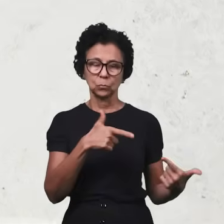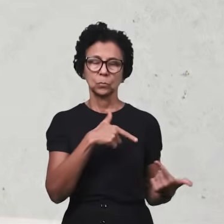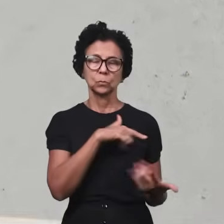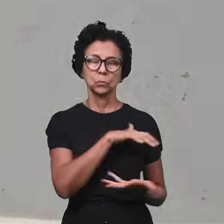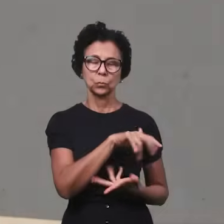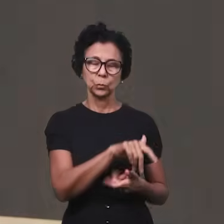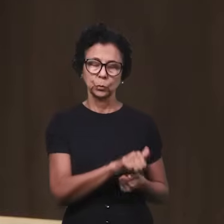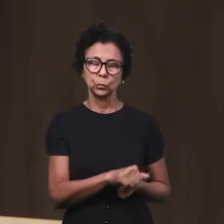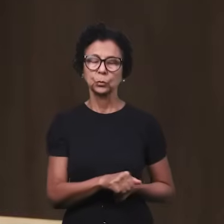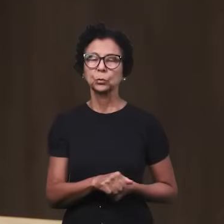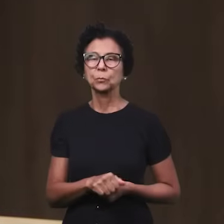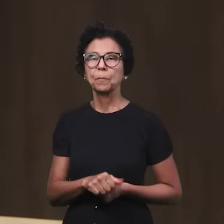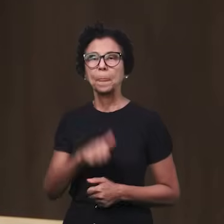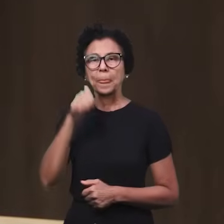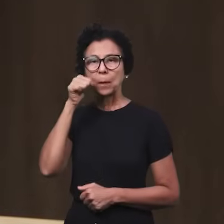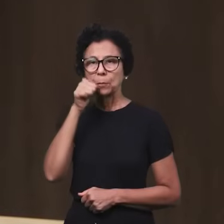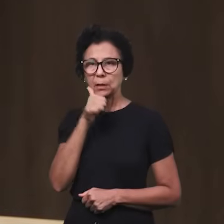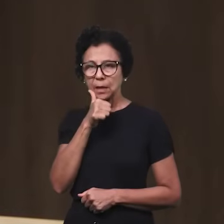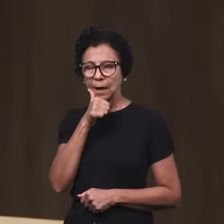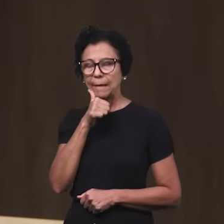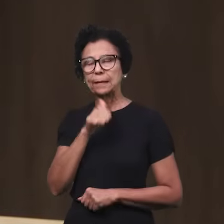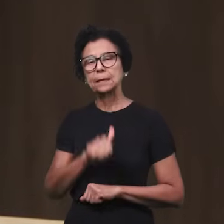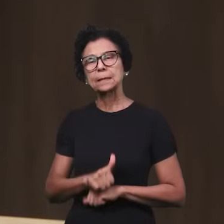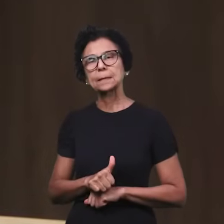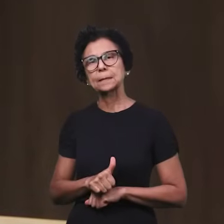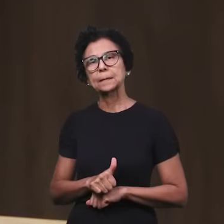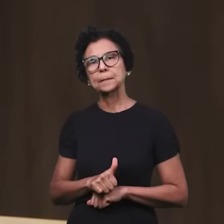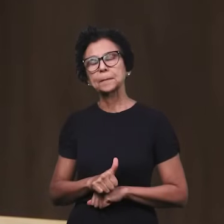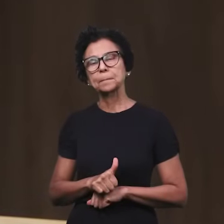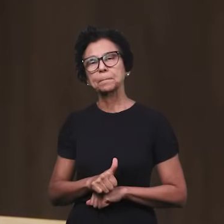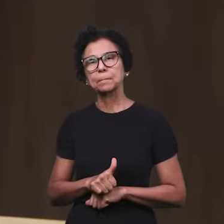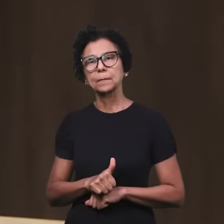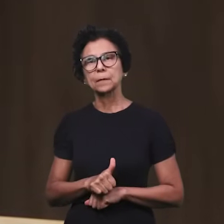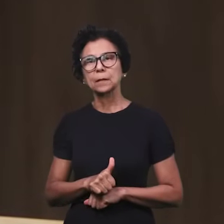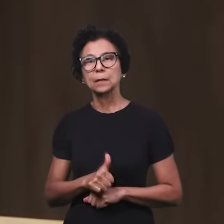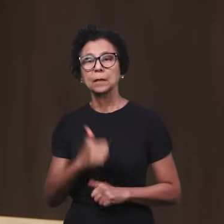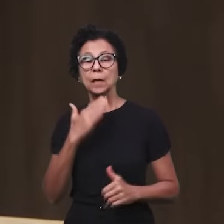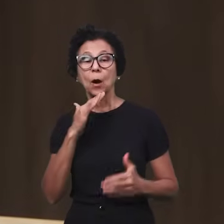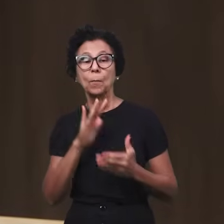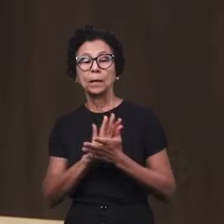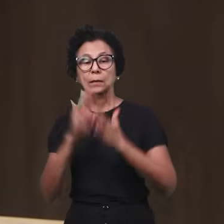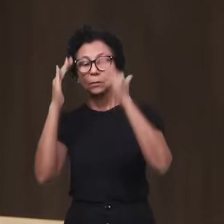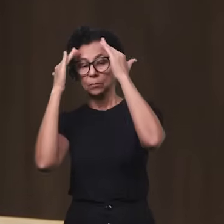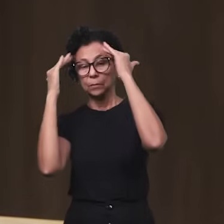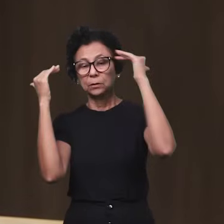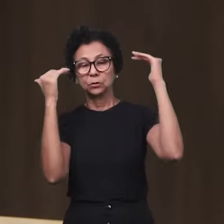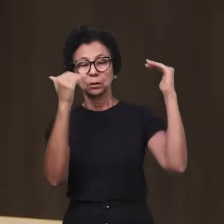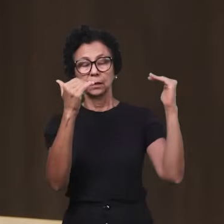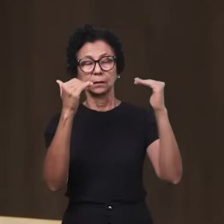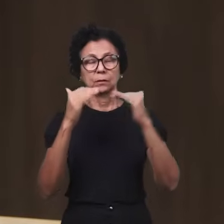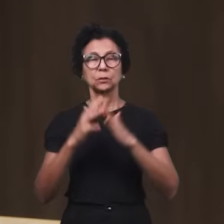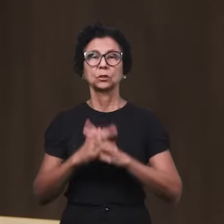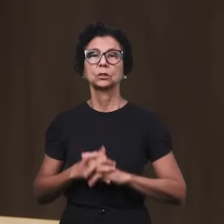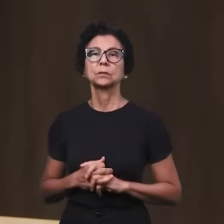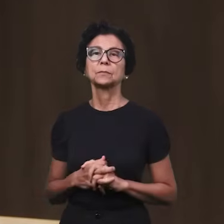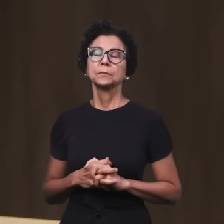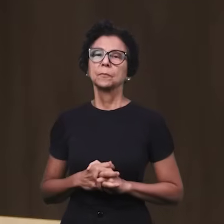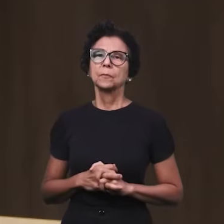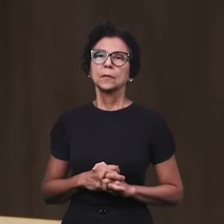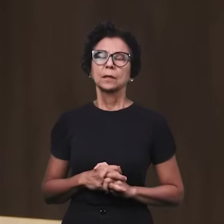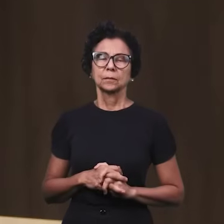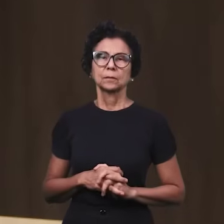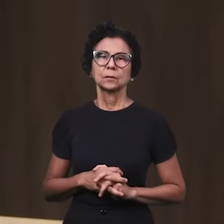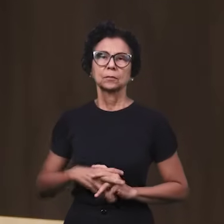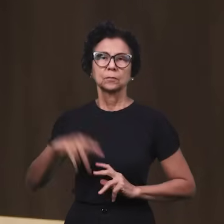marido. Aqui o apóstolo Pedro fala que elas estejam, porque assim